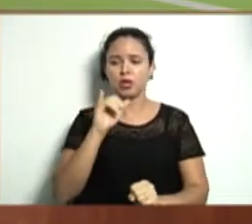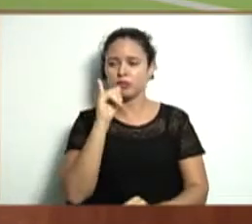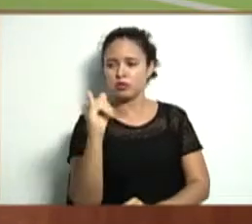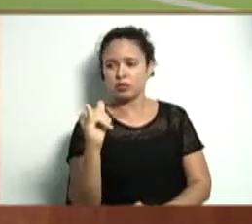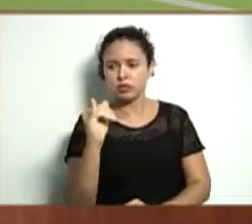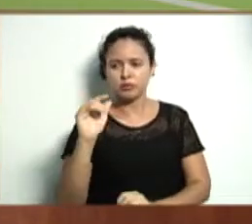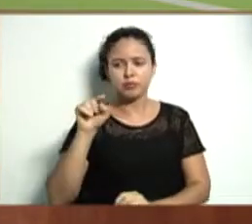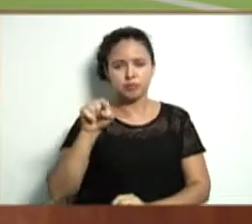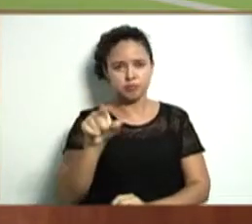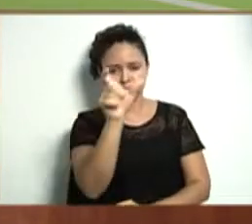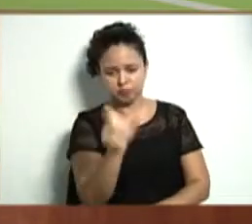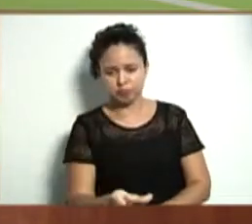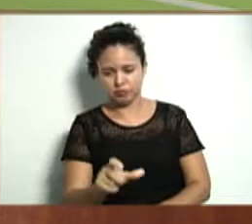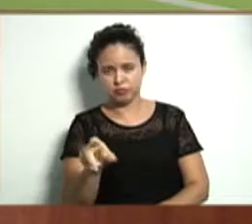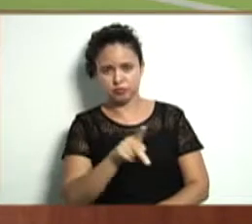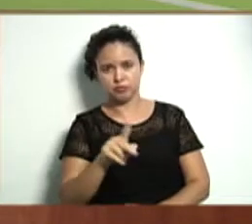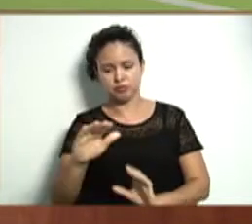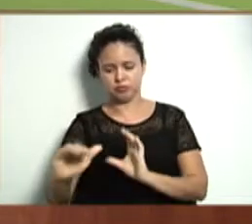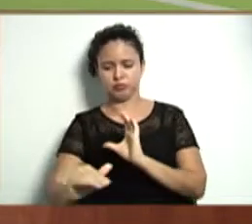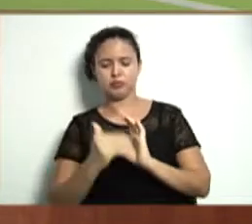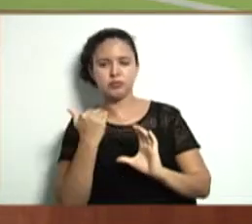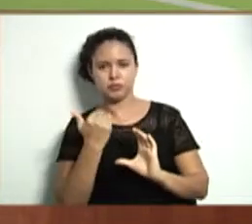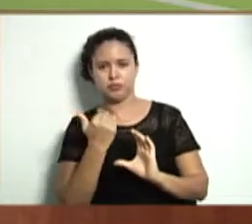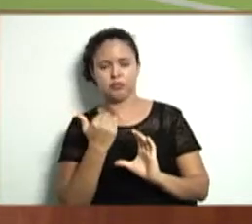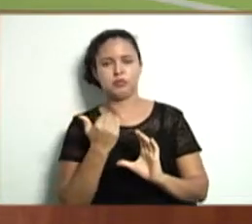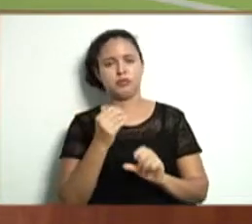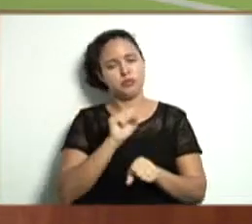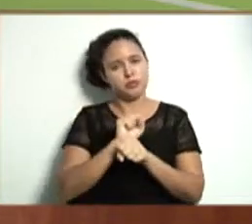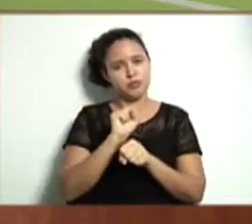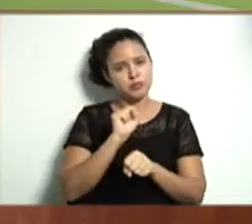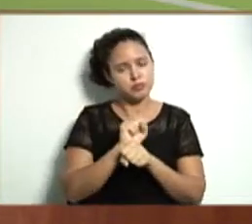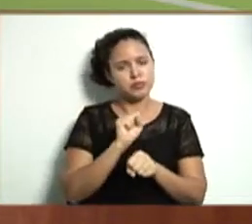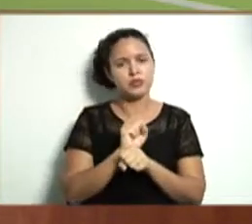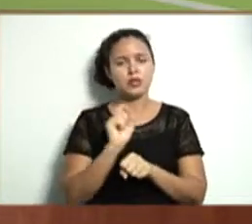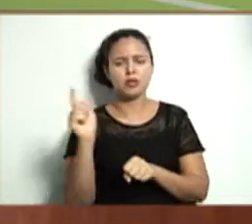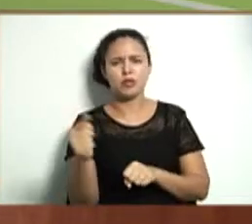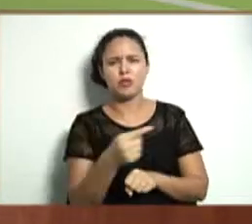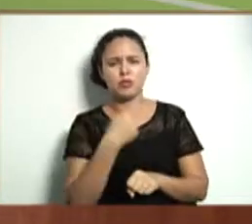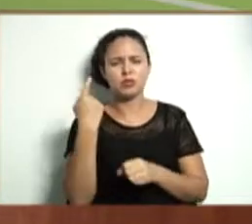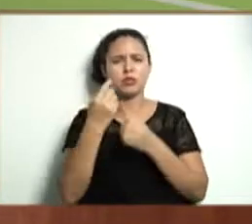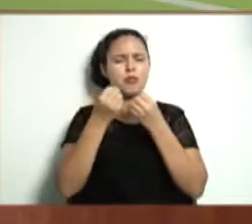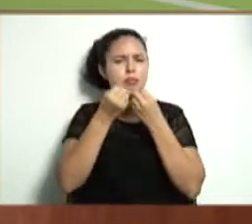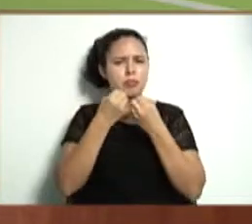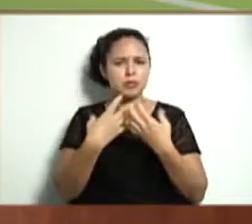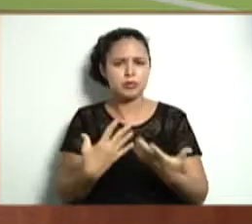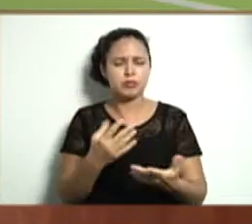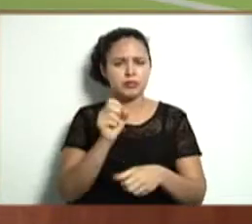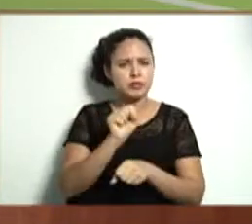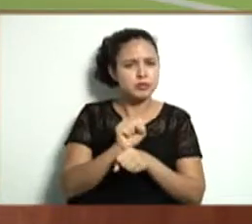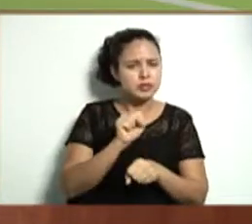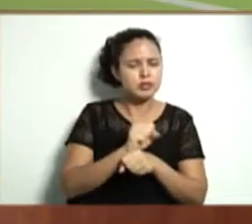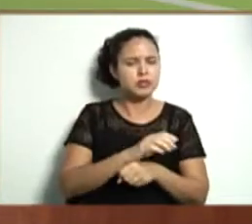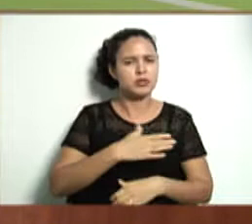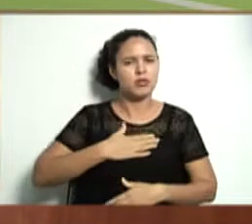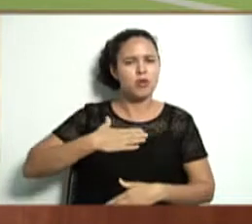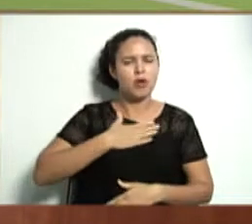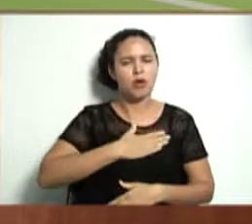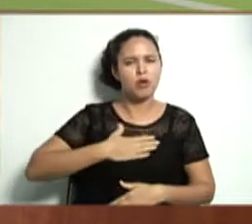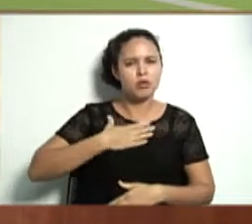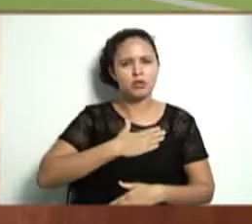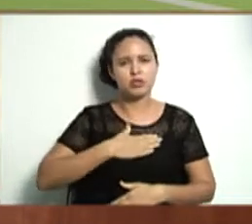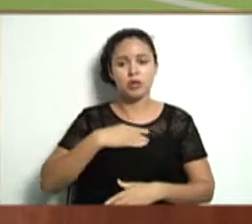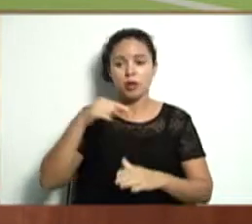e mande aqui para nós. Para nós é muito bom, é muito gostoso receber